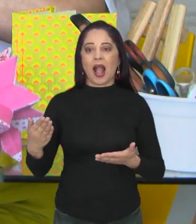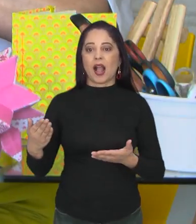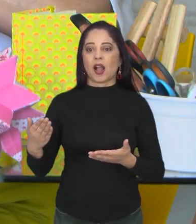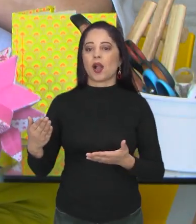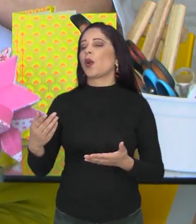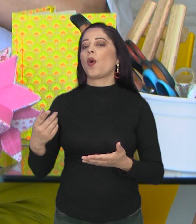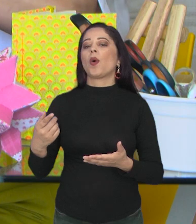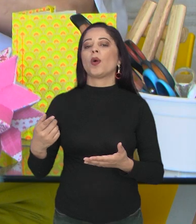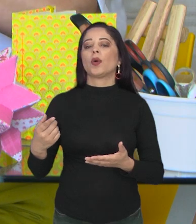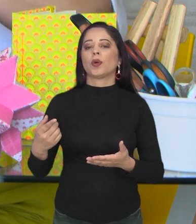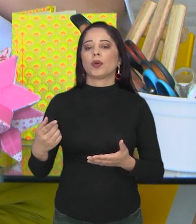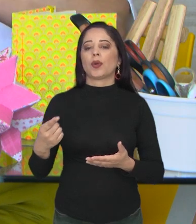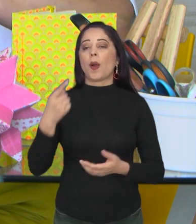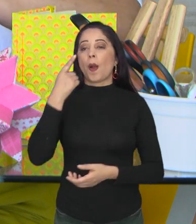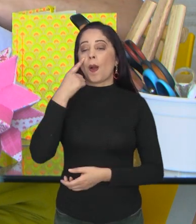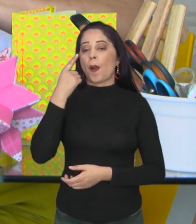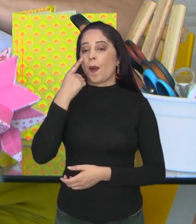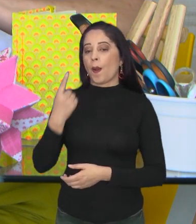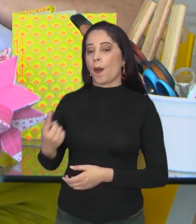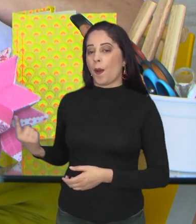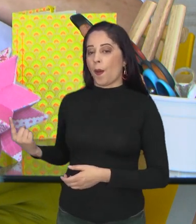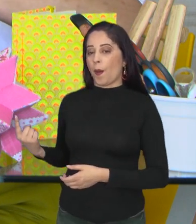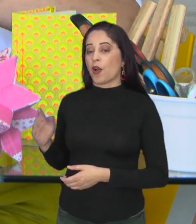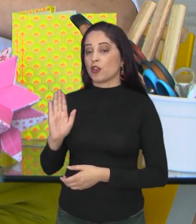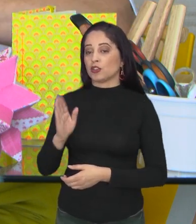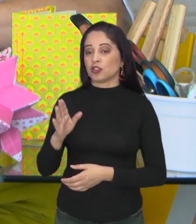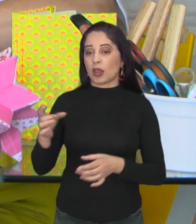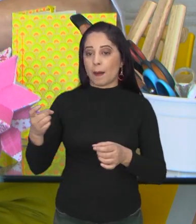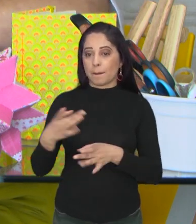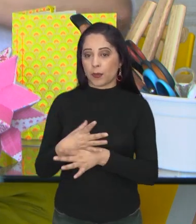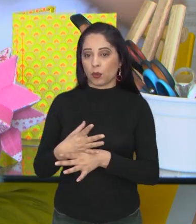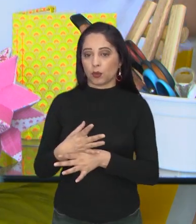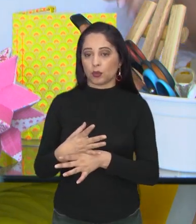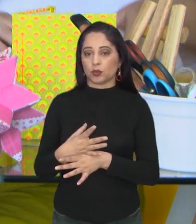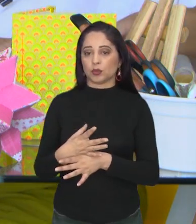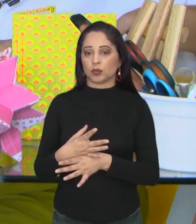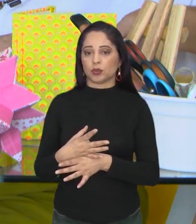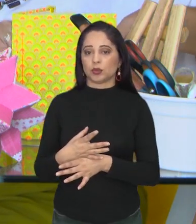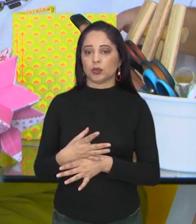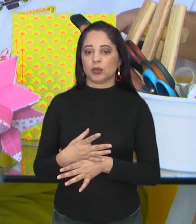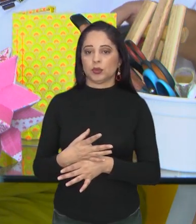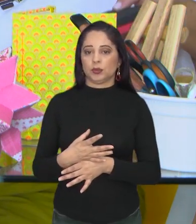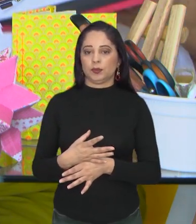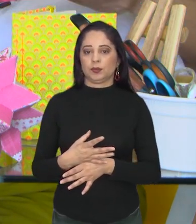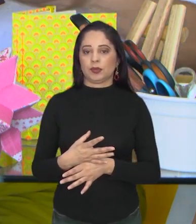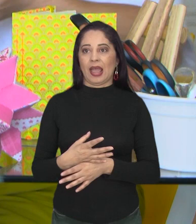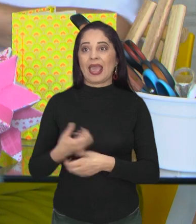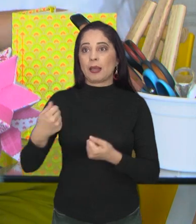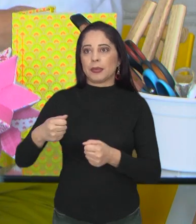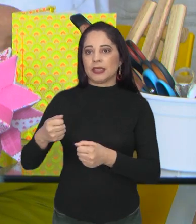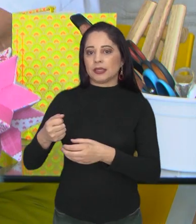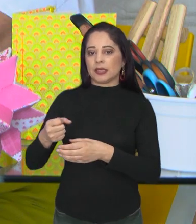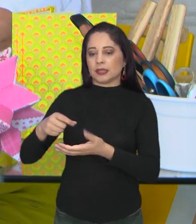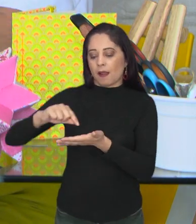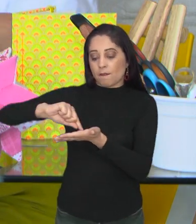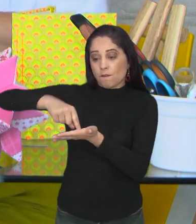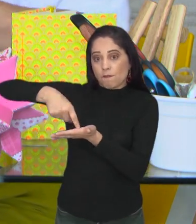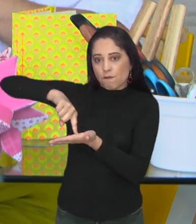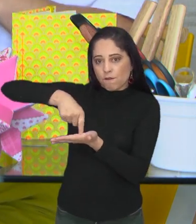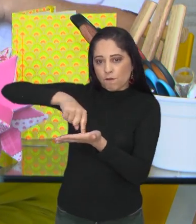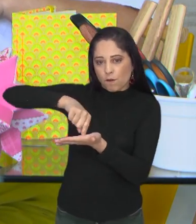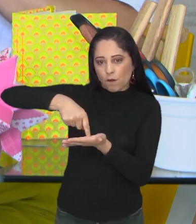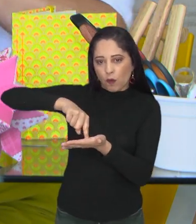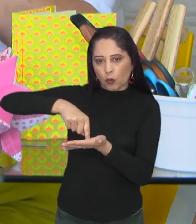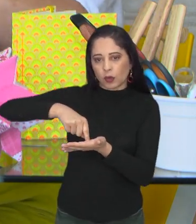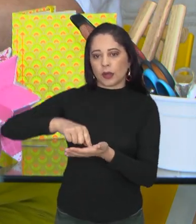nós vamos furar essa capa ela como ela aqui tá pronta eu vou colocar uma base para você tá fazendo a Furação